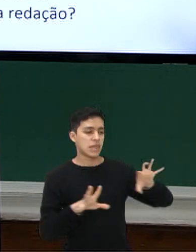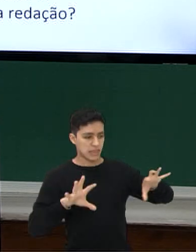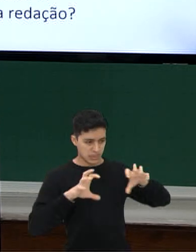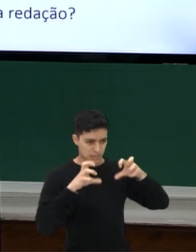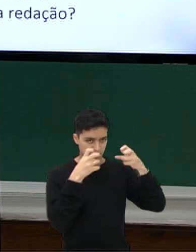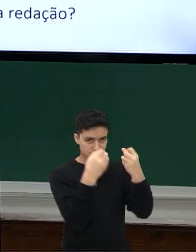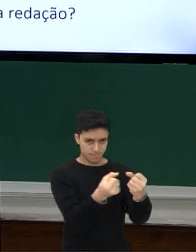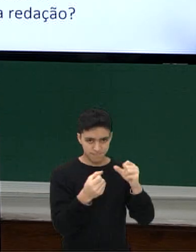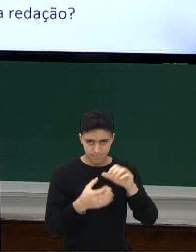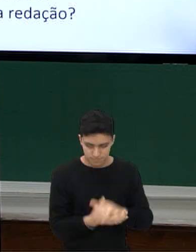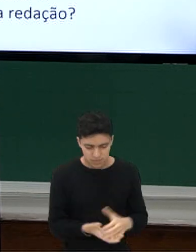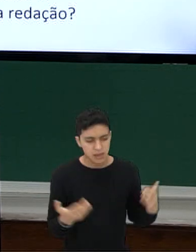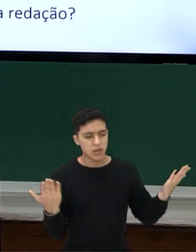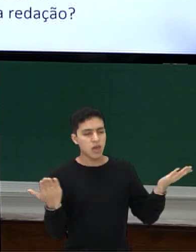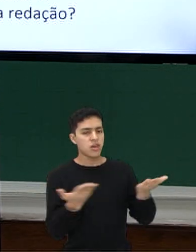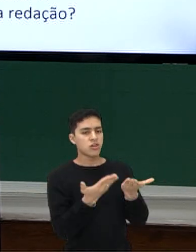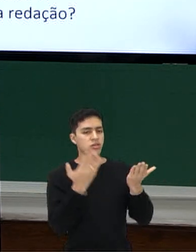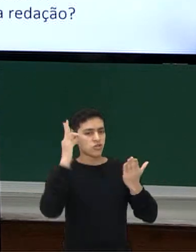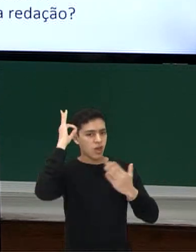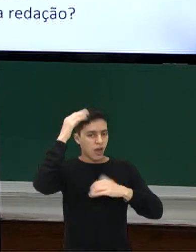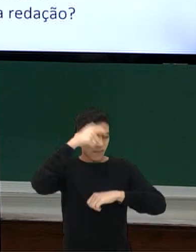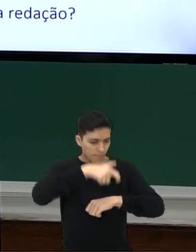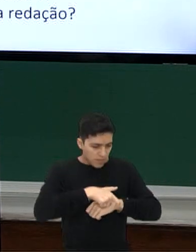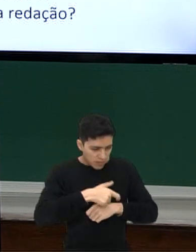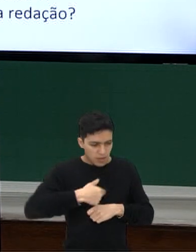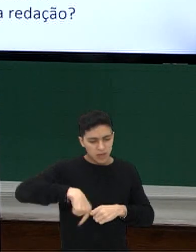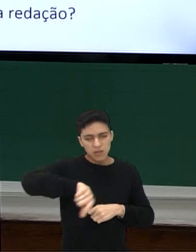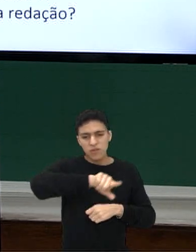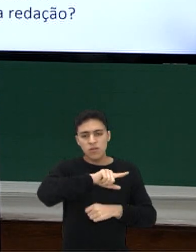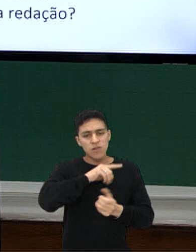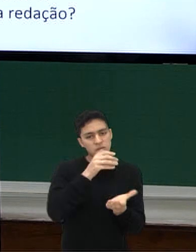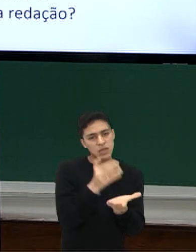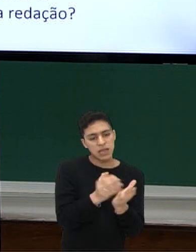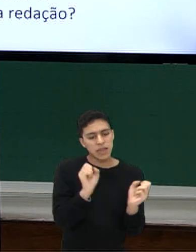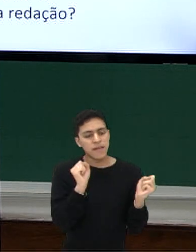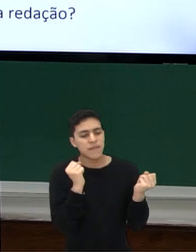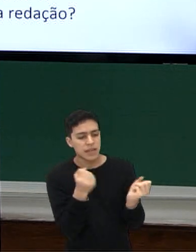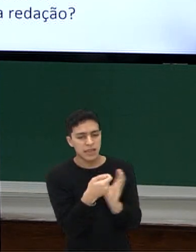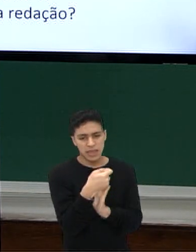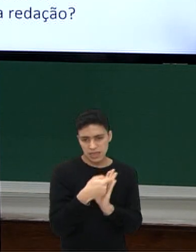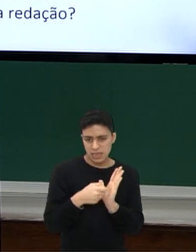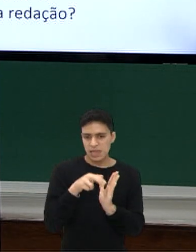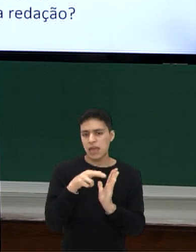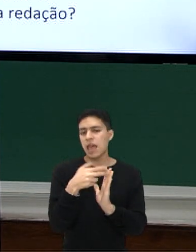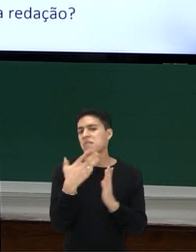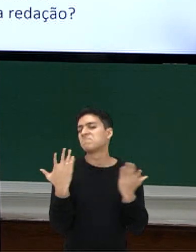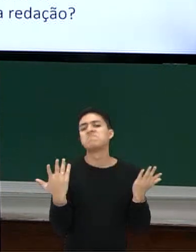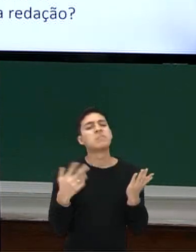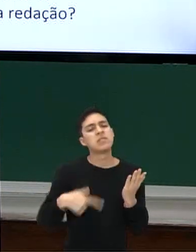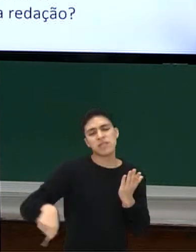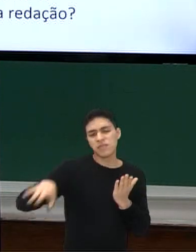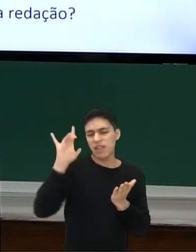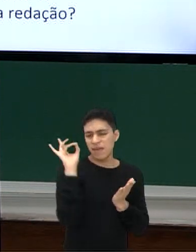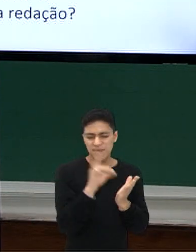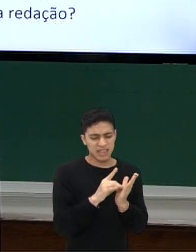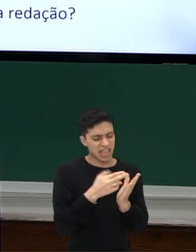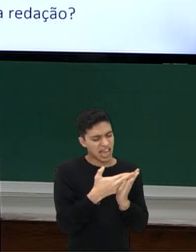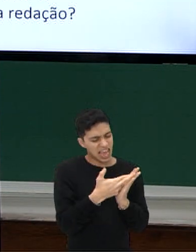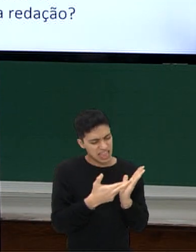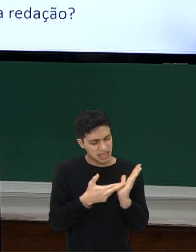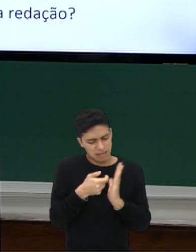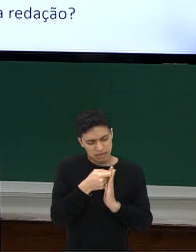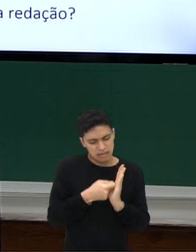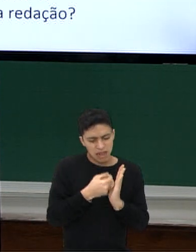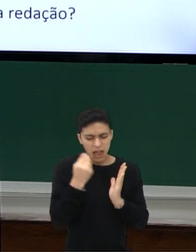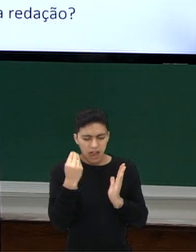defesa, tá? É aquele momento em que você coloca aquilo que vai ser defendido na tua redação, tá? O que você realmente vai defender com os argumentos